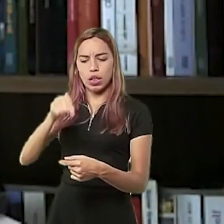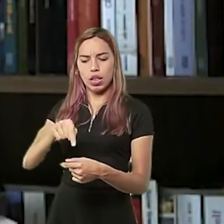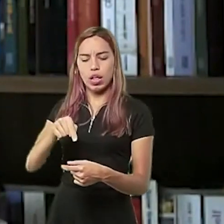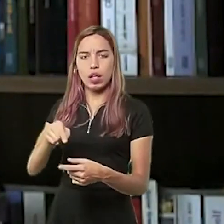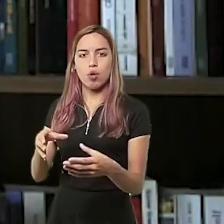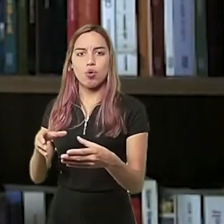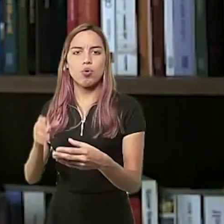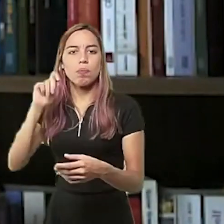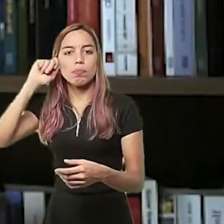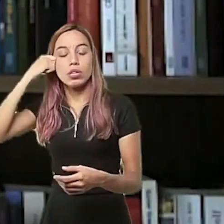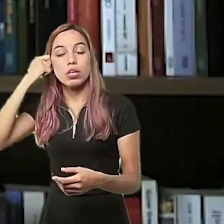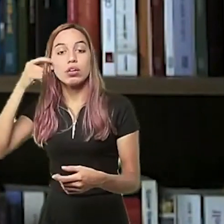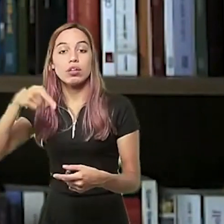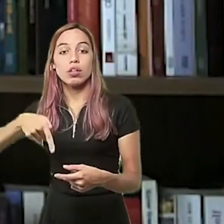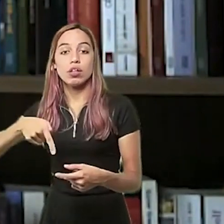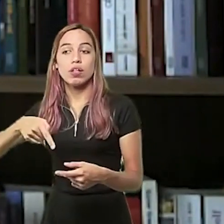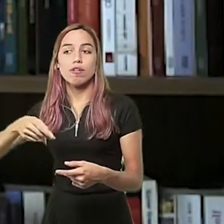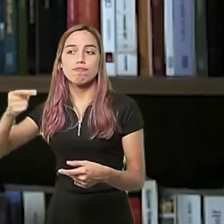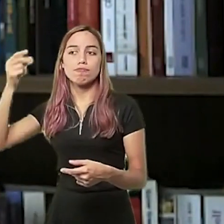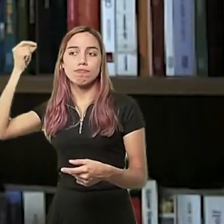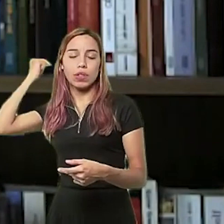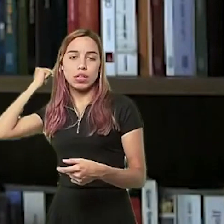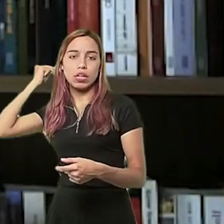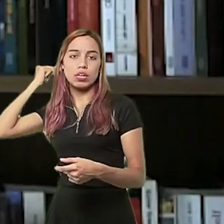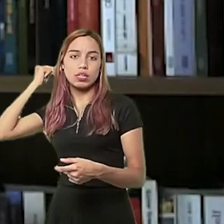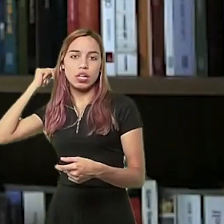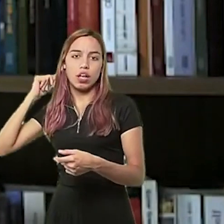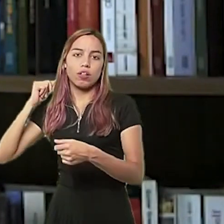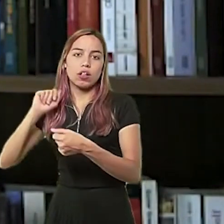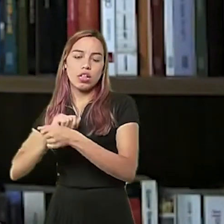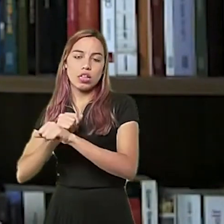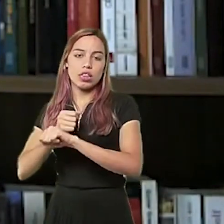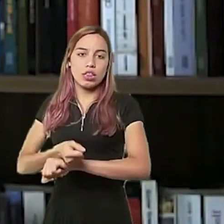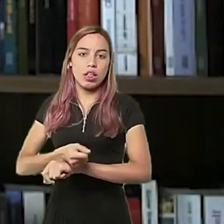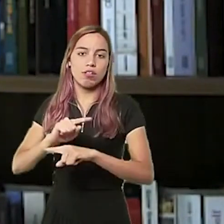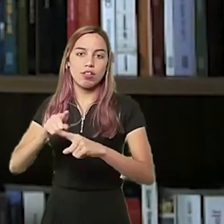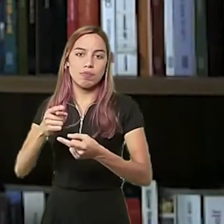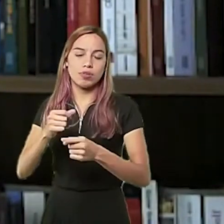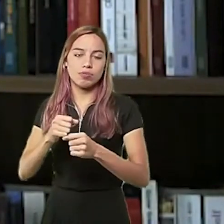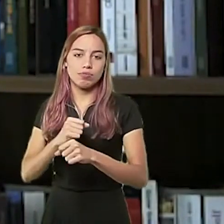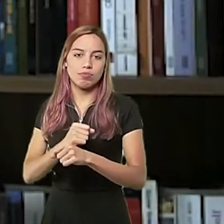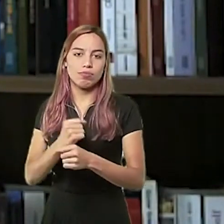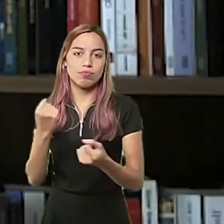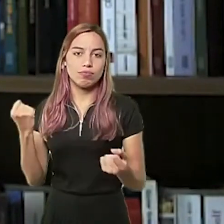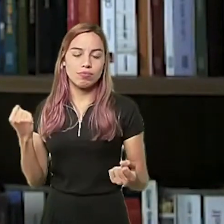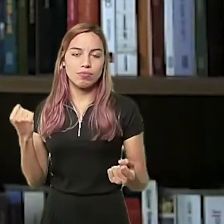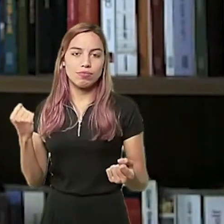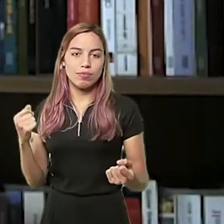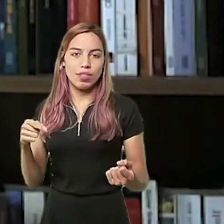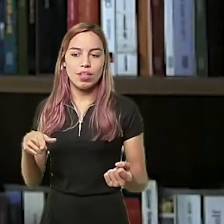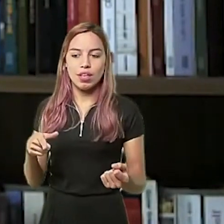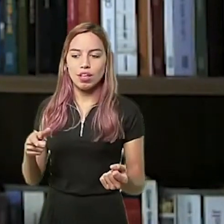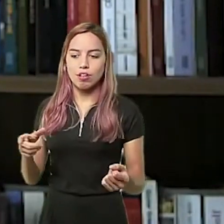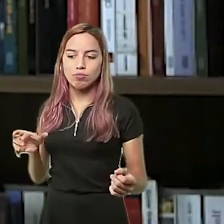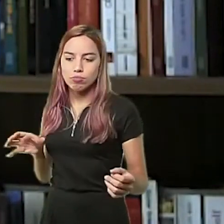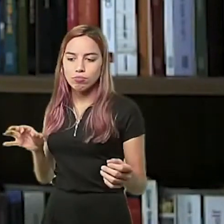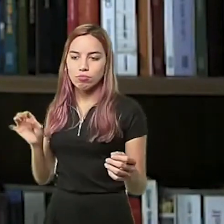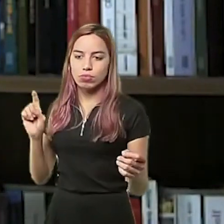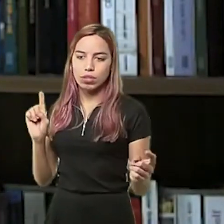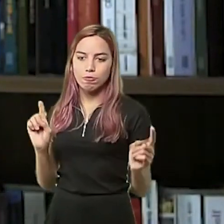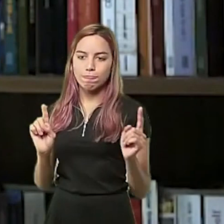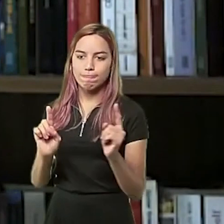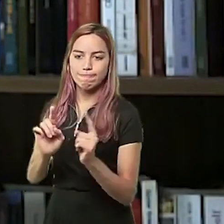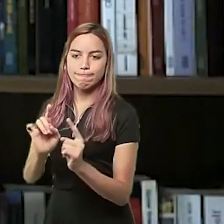isso. Até histórias que tratam, por exemplo, dos delírios místicos do grande artista Arthur